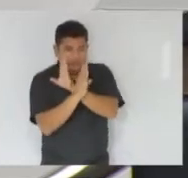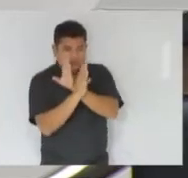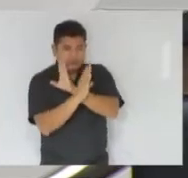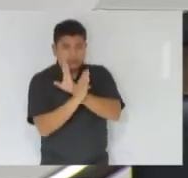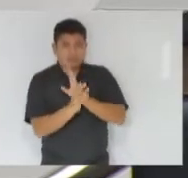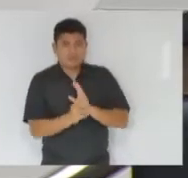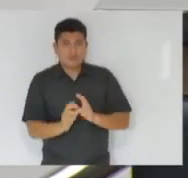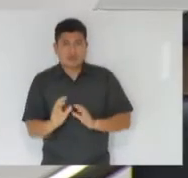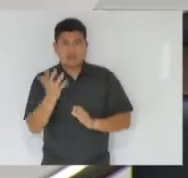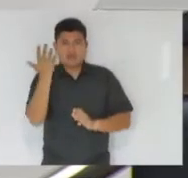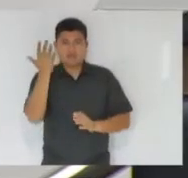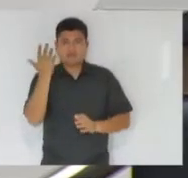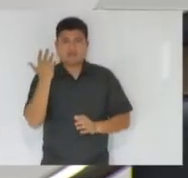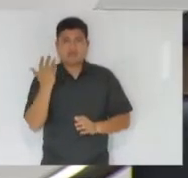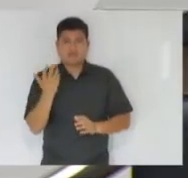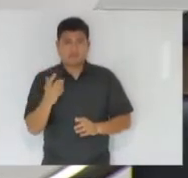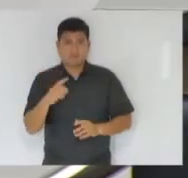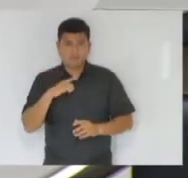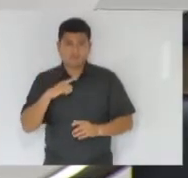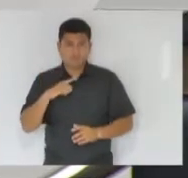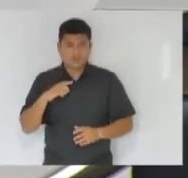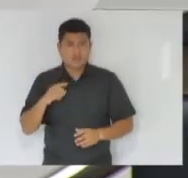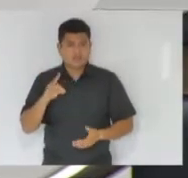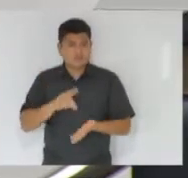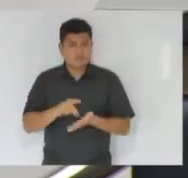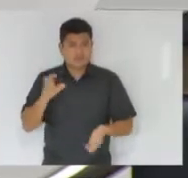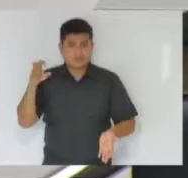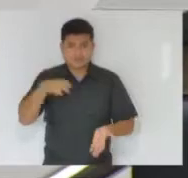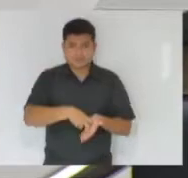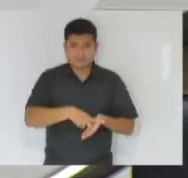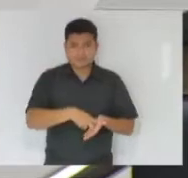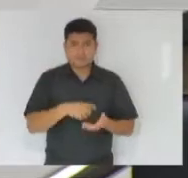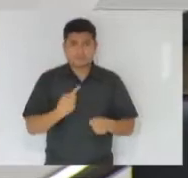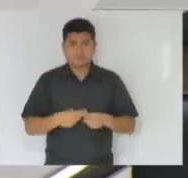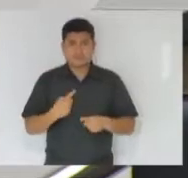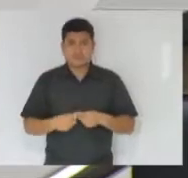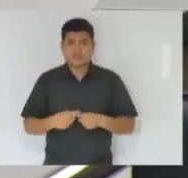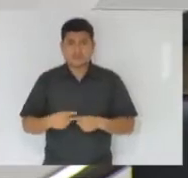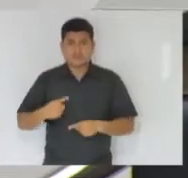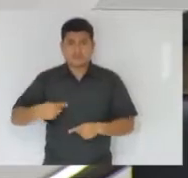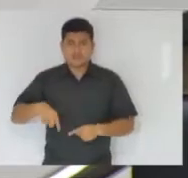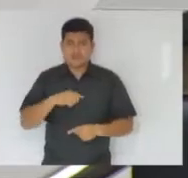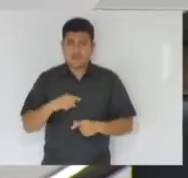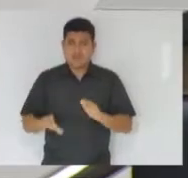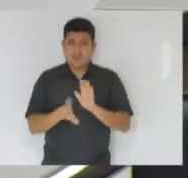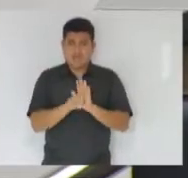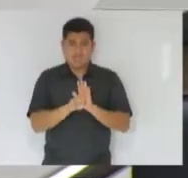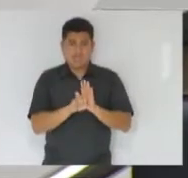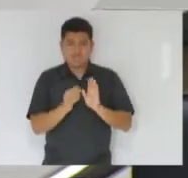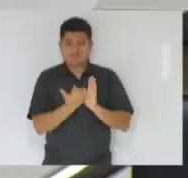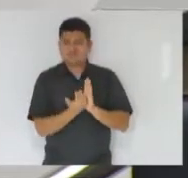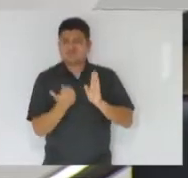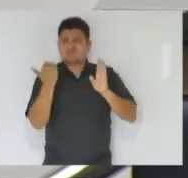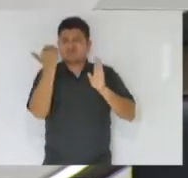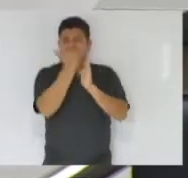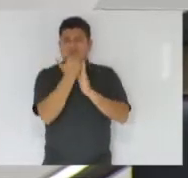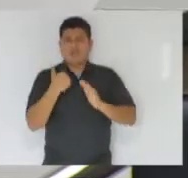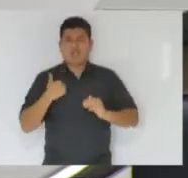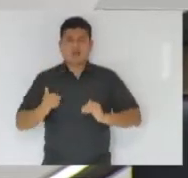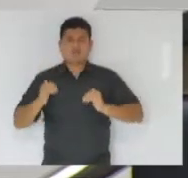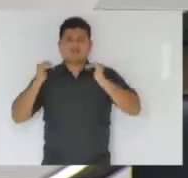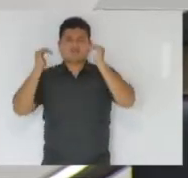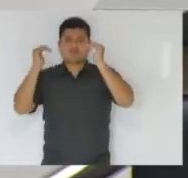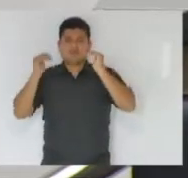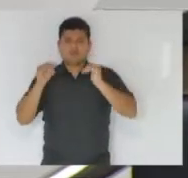aconteça que tenha alguma punição de fato, porque ninguém está acima da lei. Você é oficial? Você não